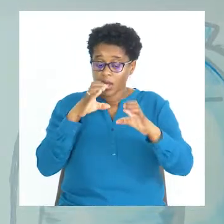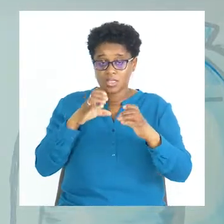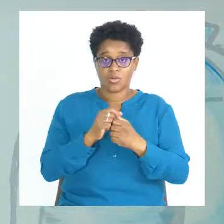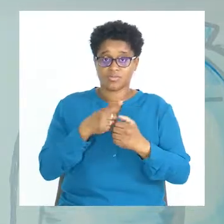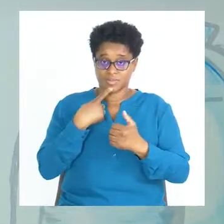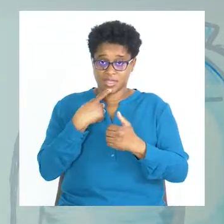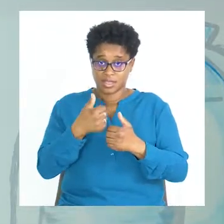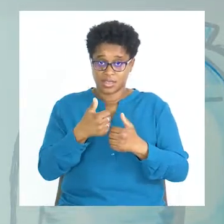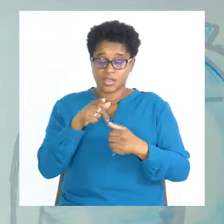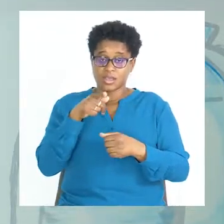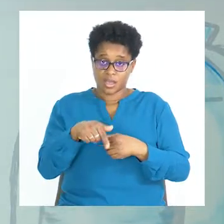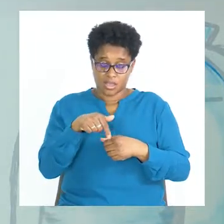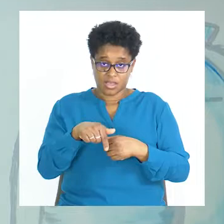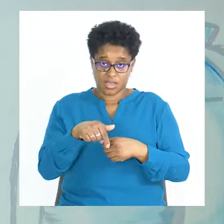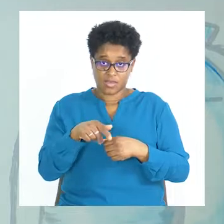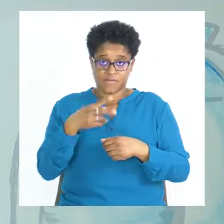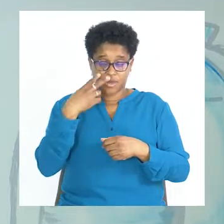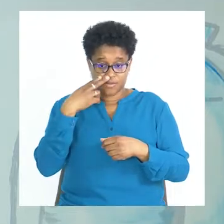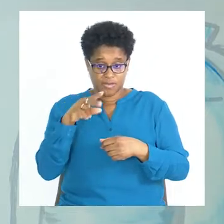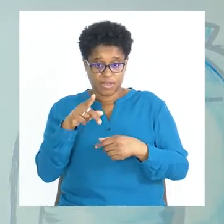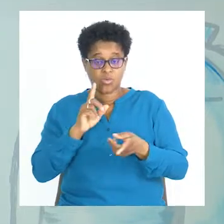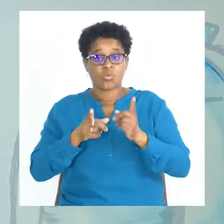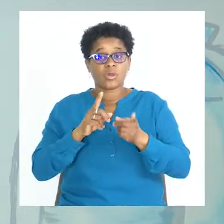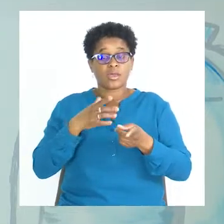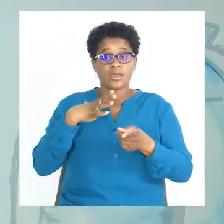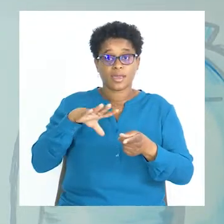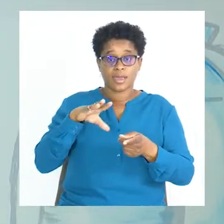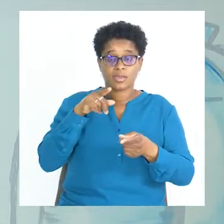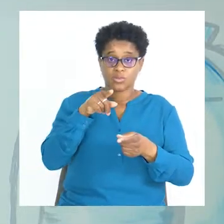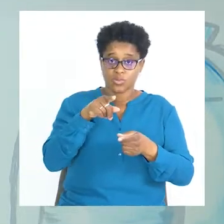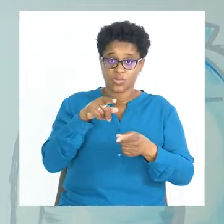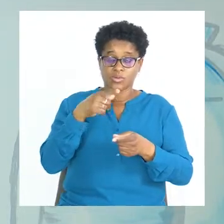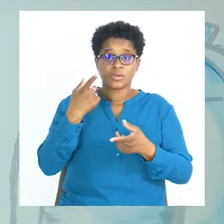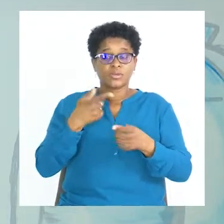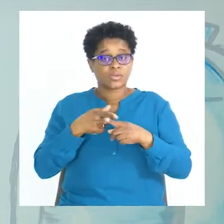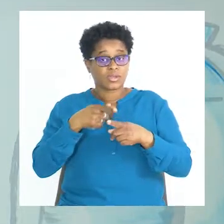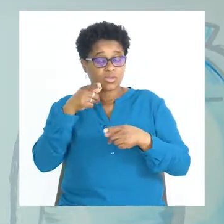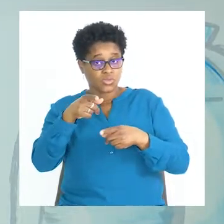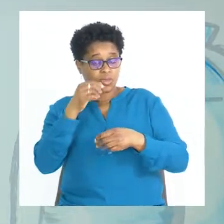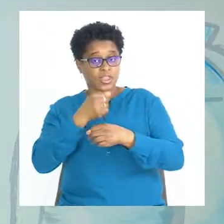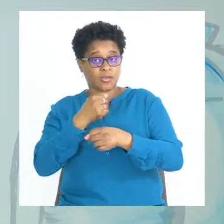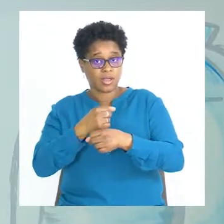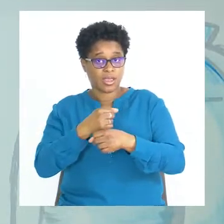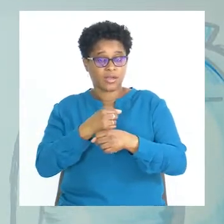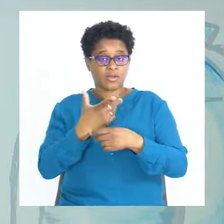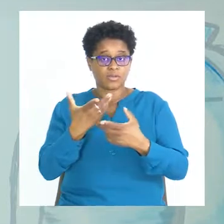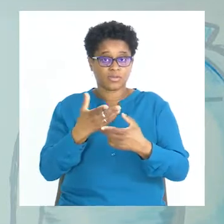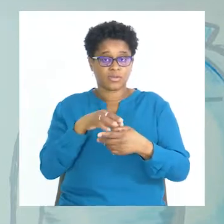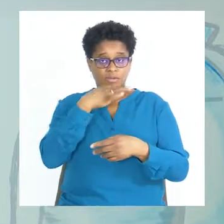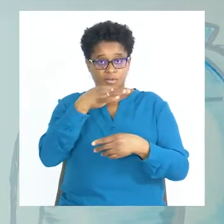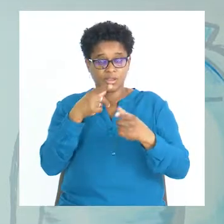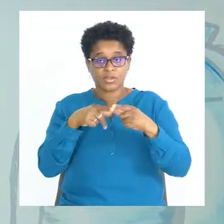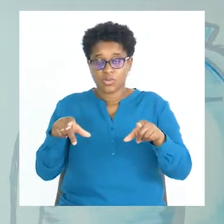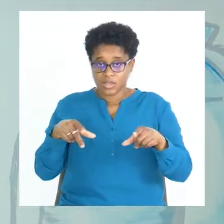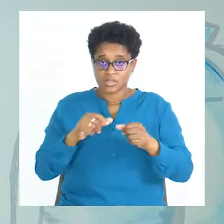comunicativa. Ok? Vais aqui agora focar naquilo que tu queres, a intenção que tu vais trabalhar o uso